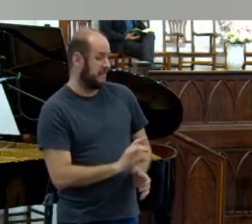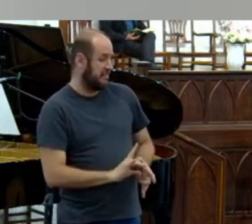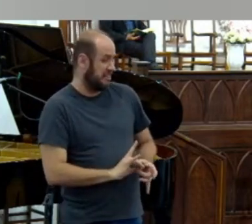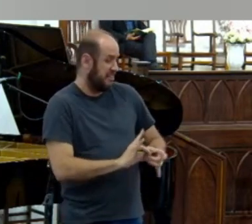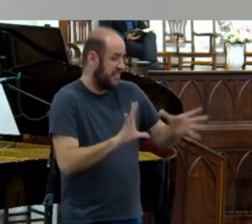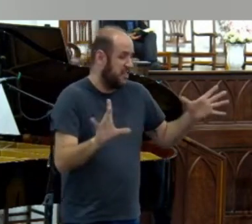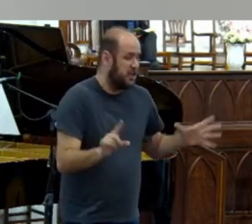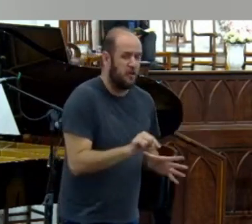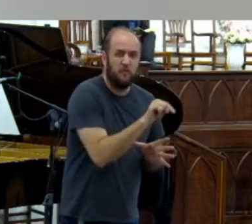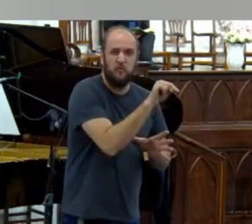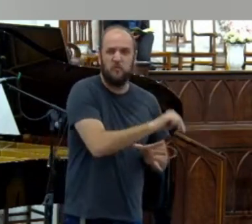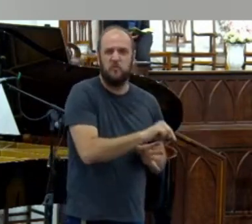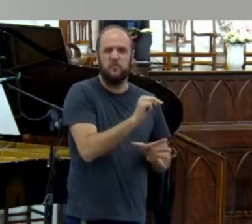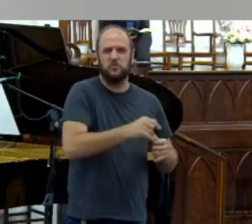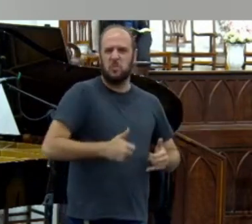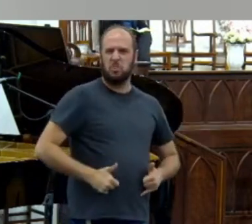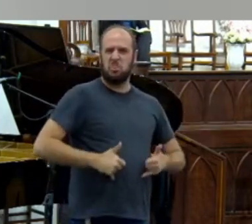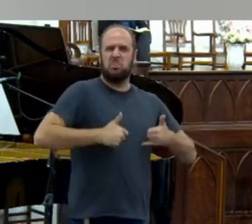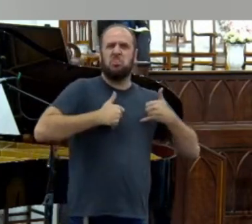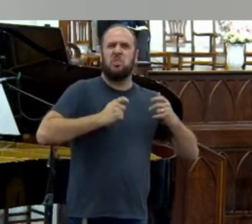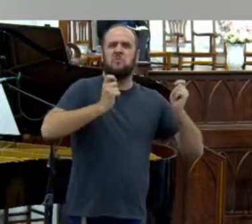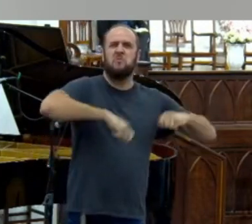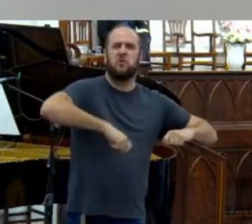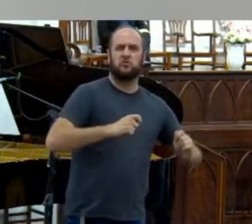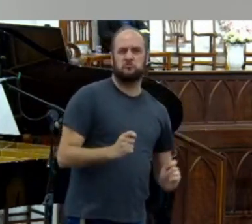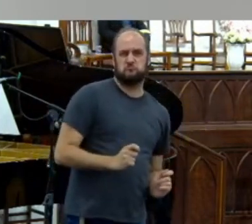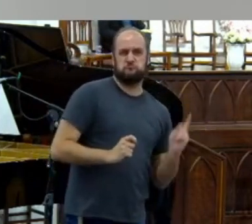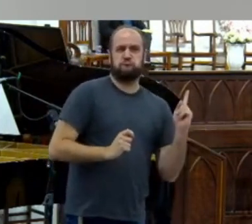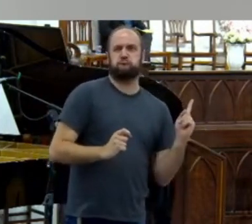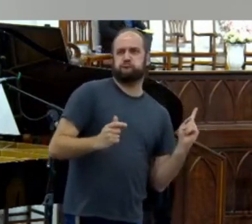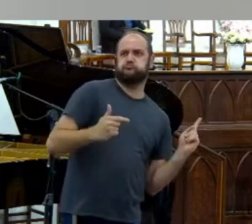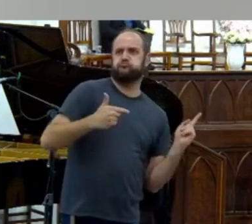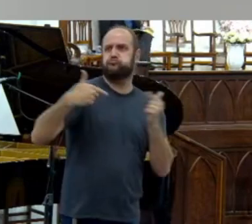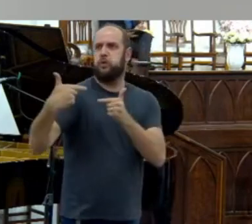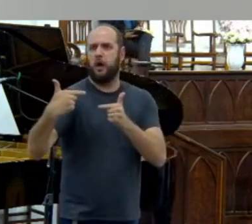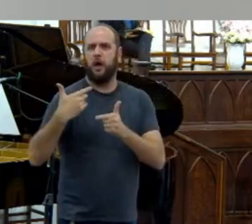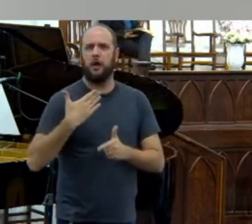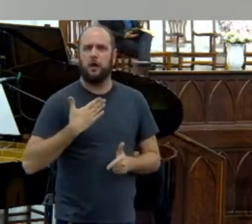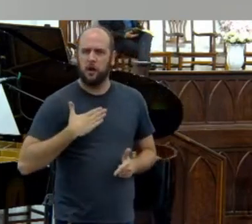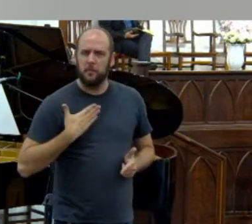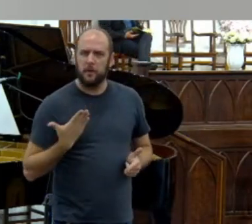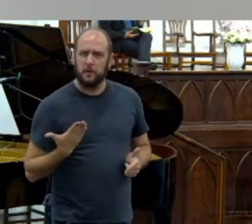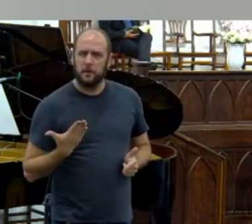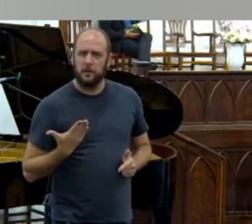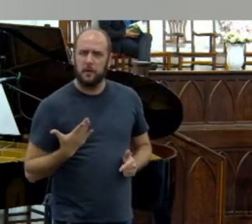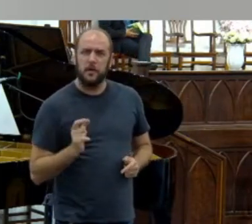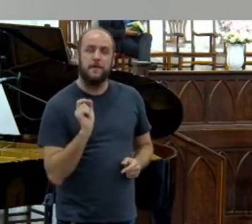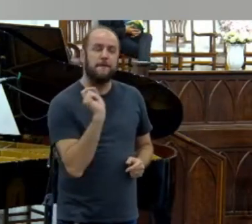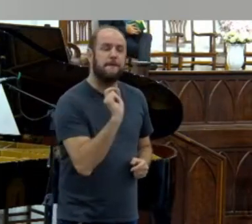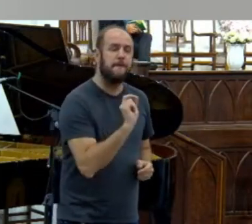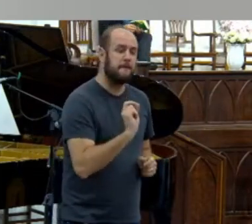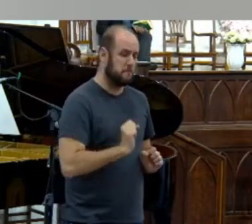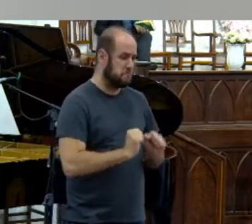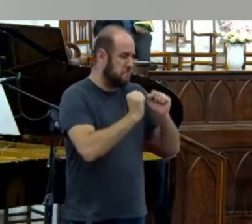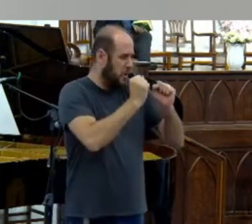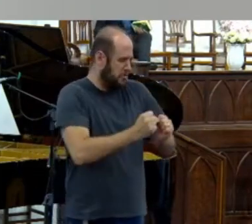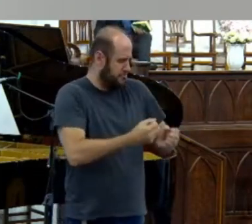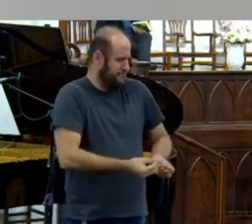prerrogativas para te insurgires contra mim? Quem te deu autoridade para questionares o que eu